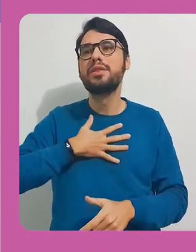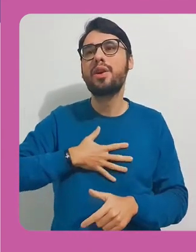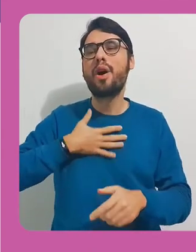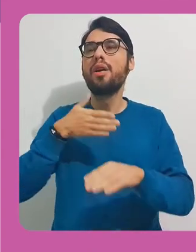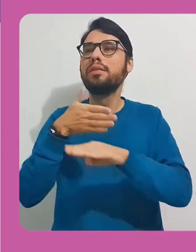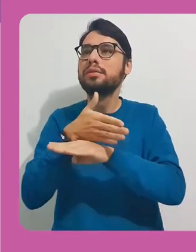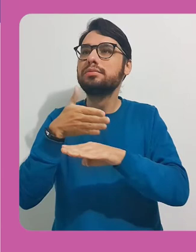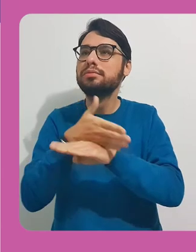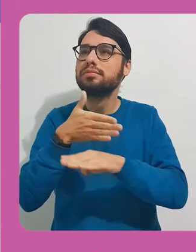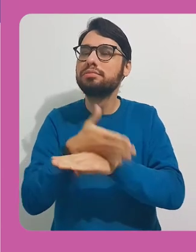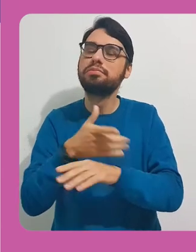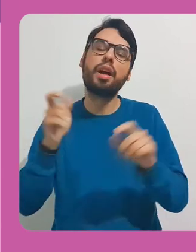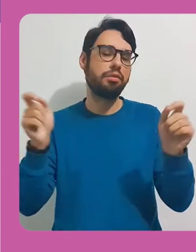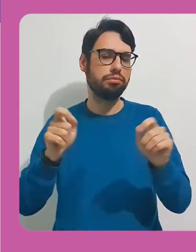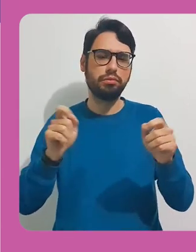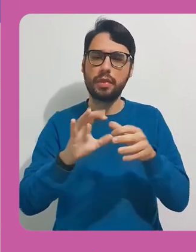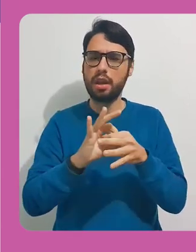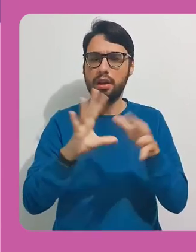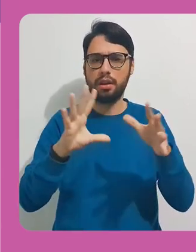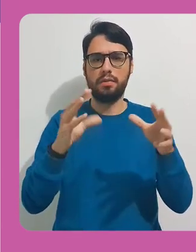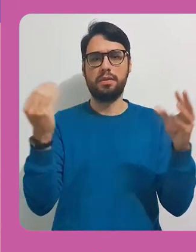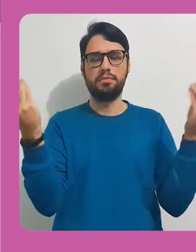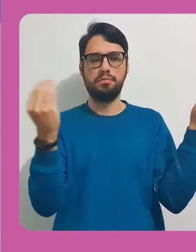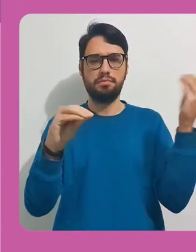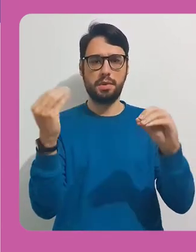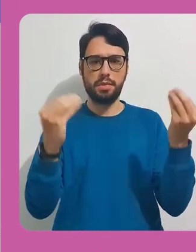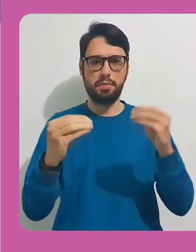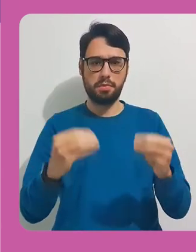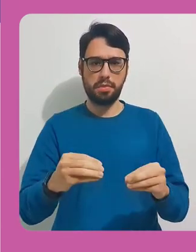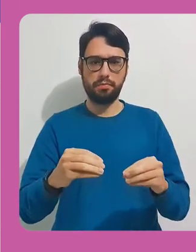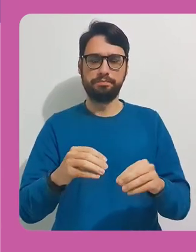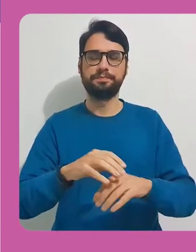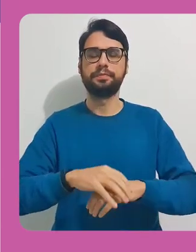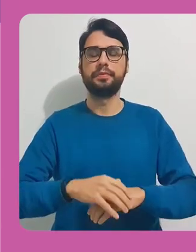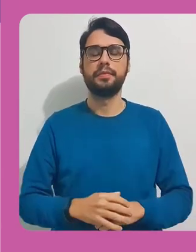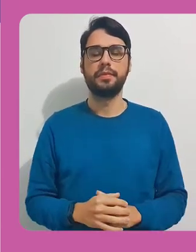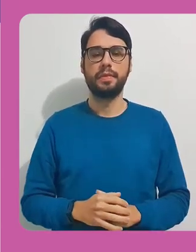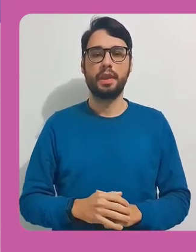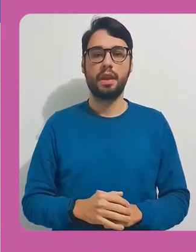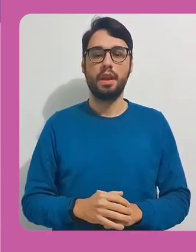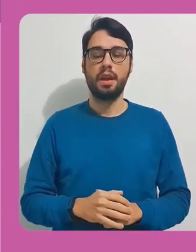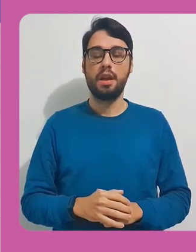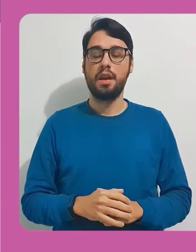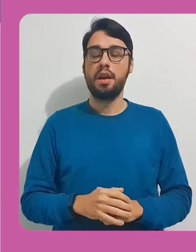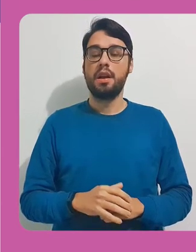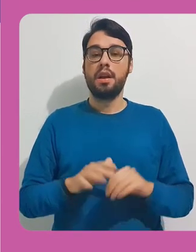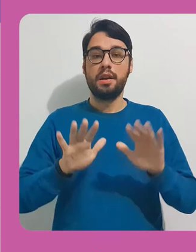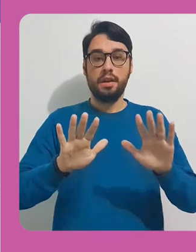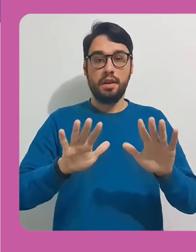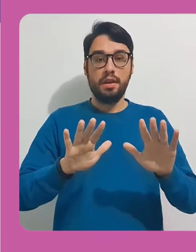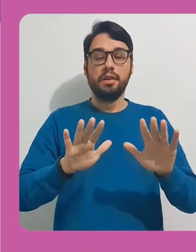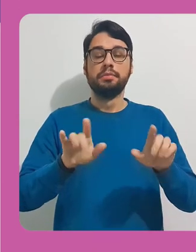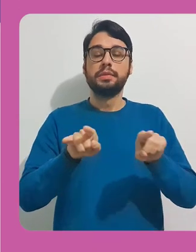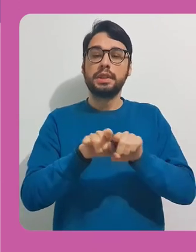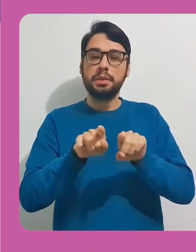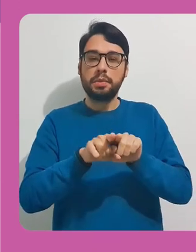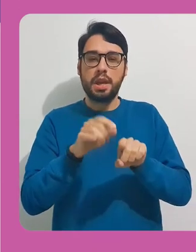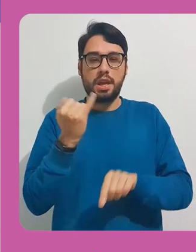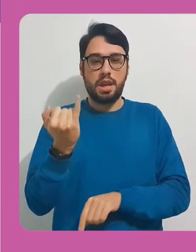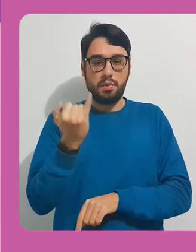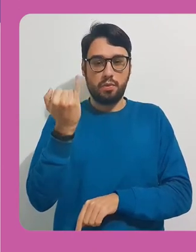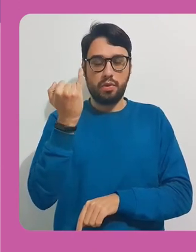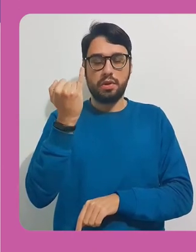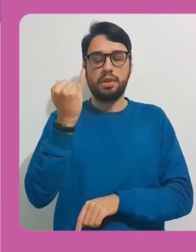eles mais gostam de frequentar, por exemplo. Mas também é